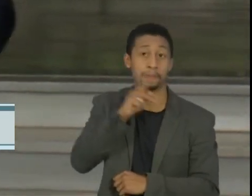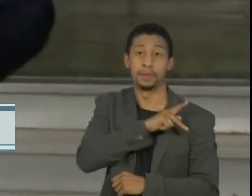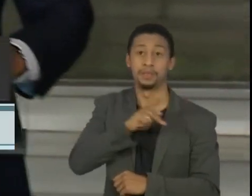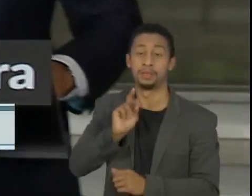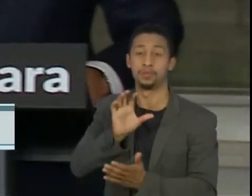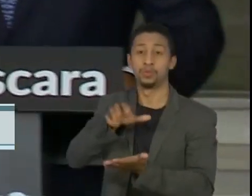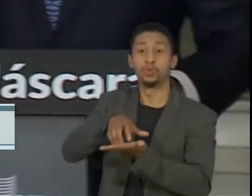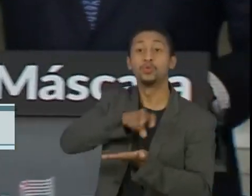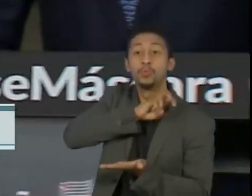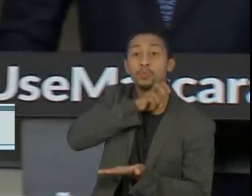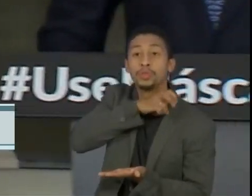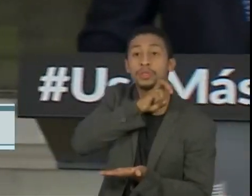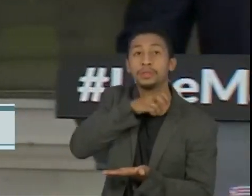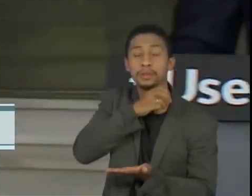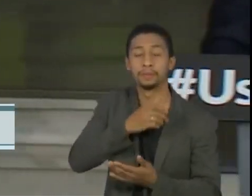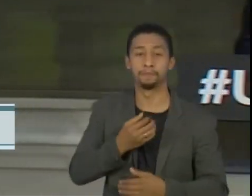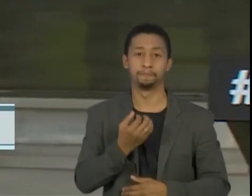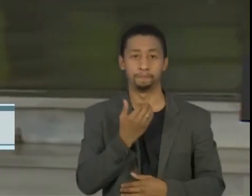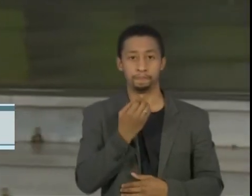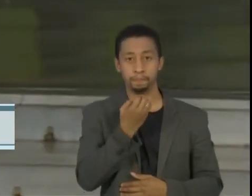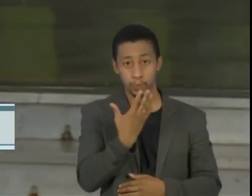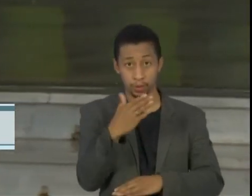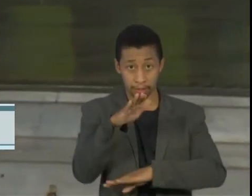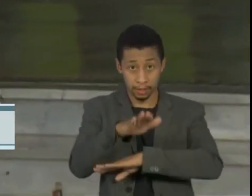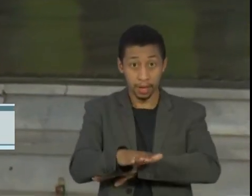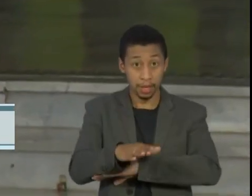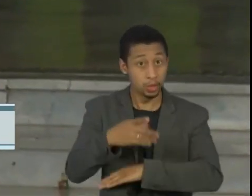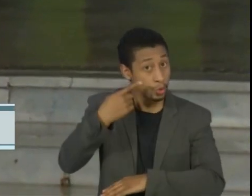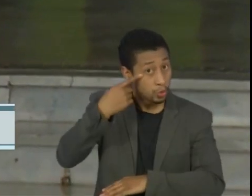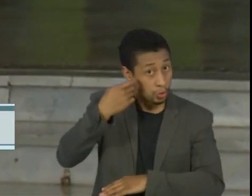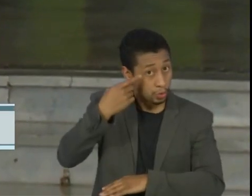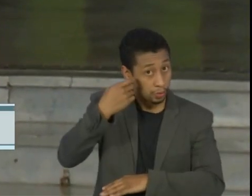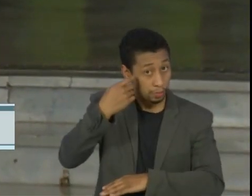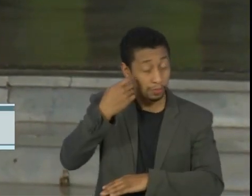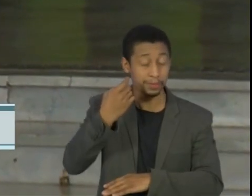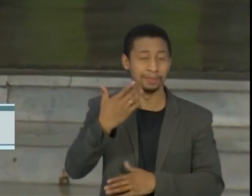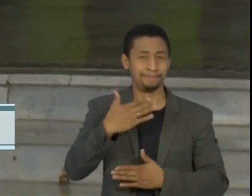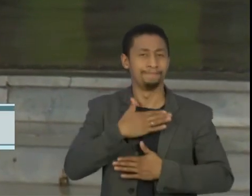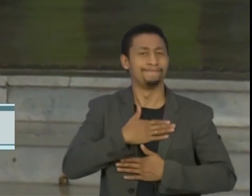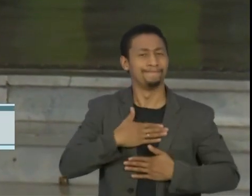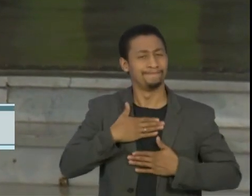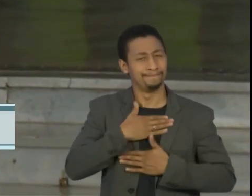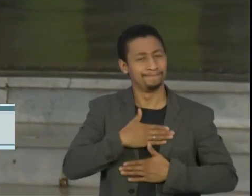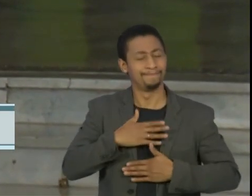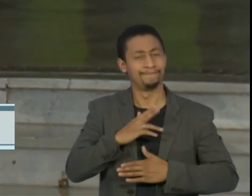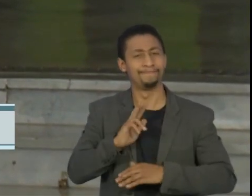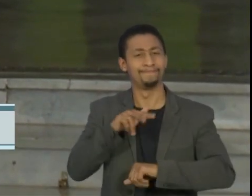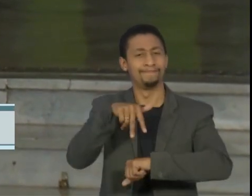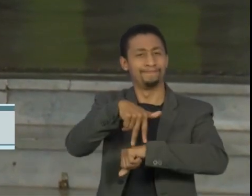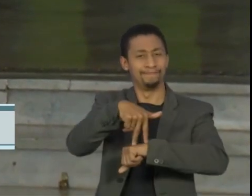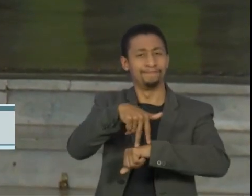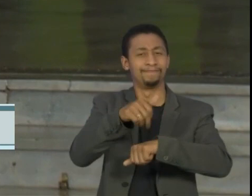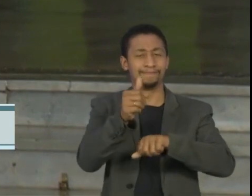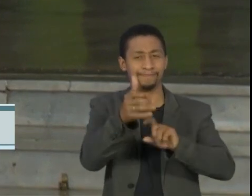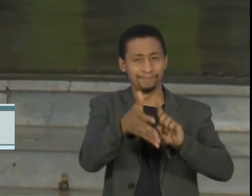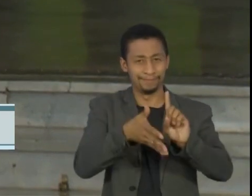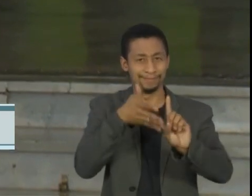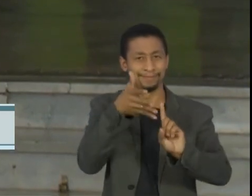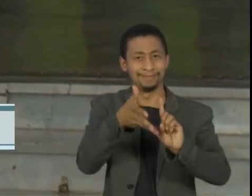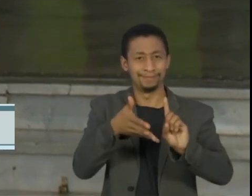Dimas. Boa tarde, governador. É uma satisfação voltar aqui para anunciar mais